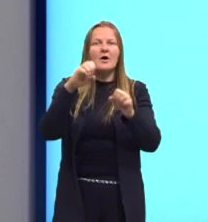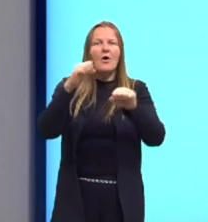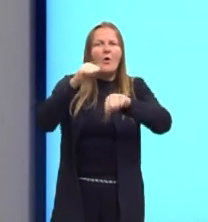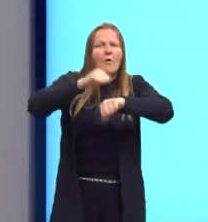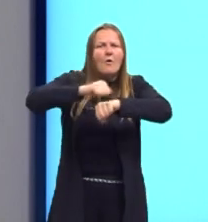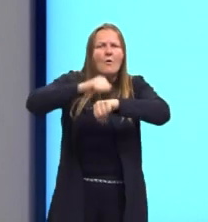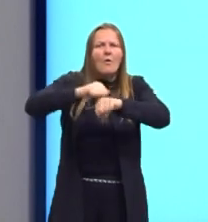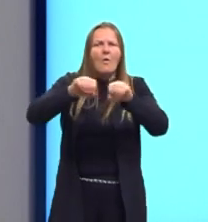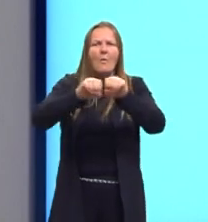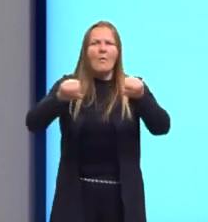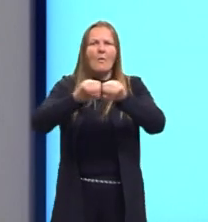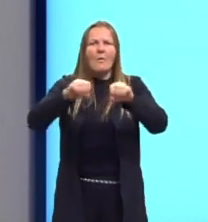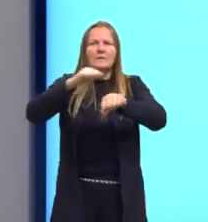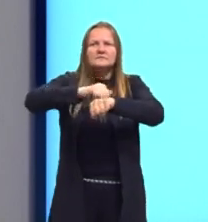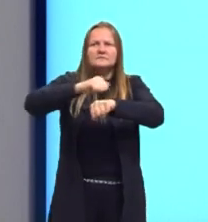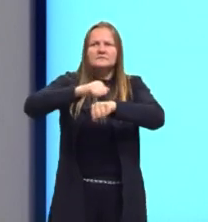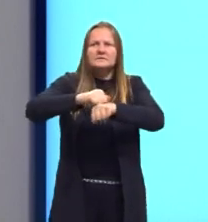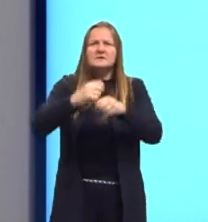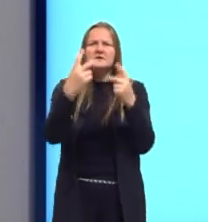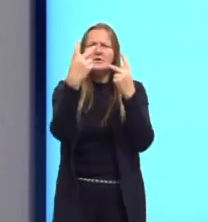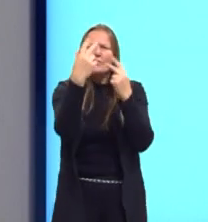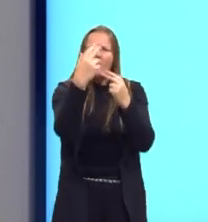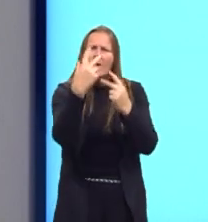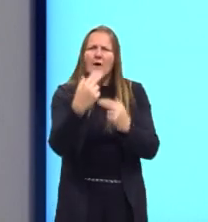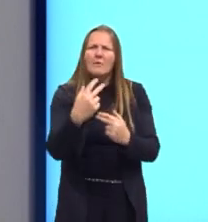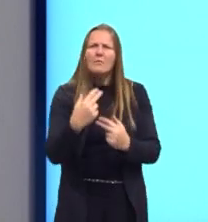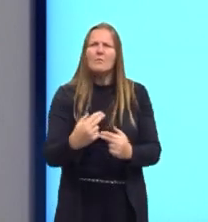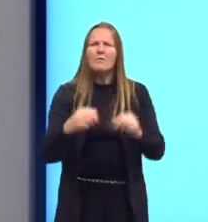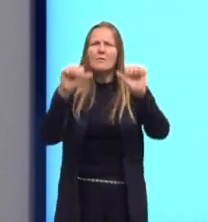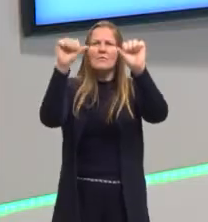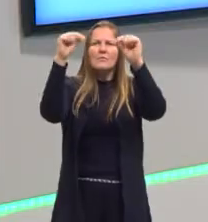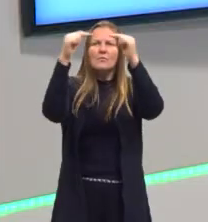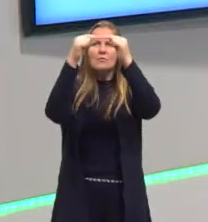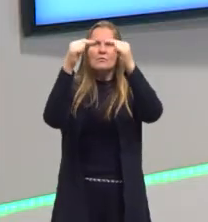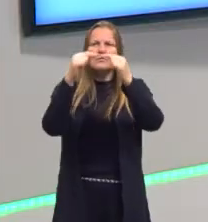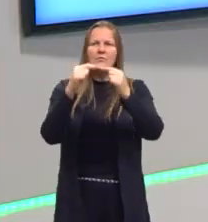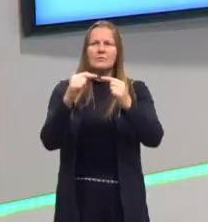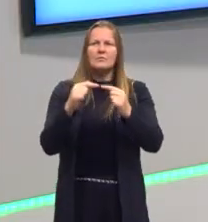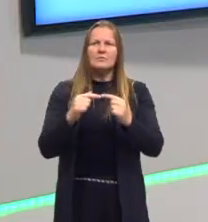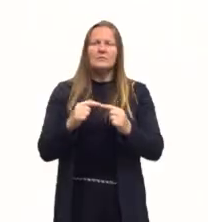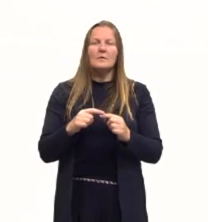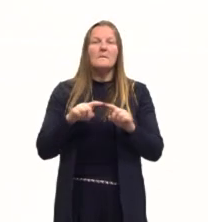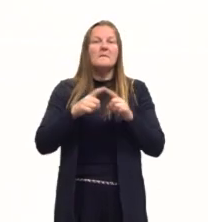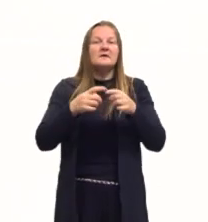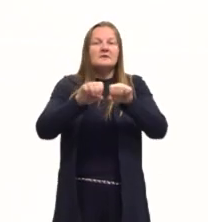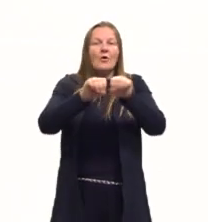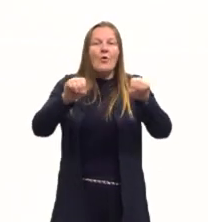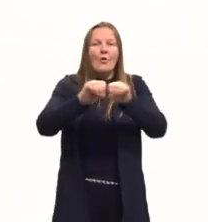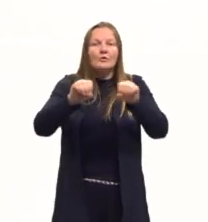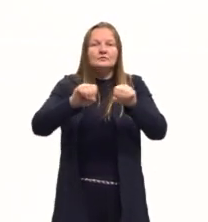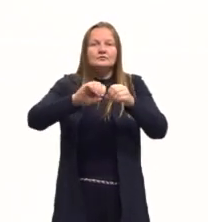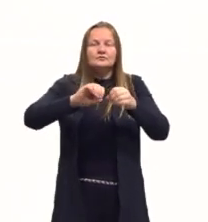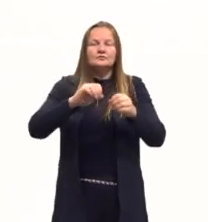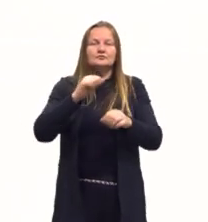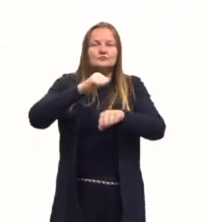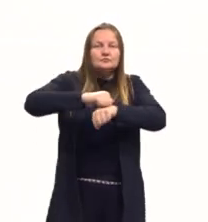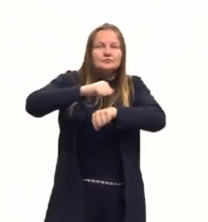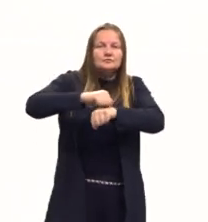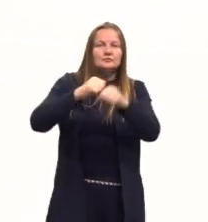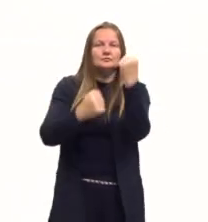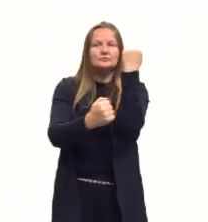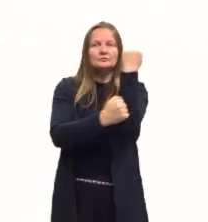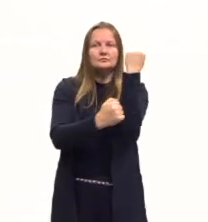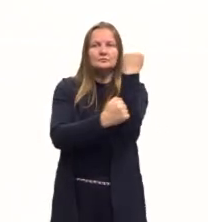os de cores iguais eles são mesmo ele ele é o mesmo osso só que com adaptações eles são